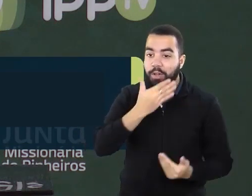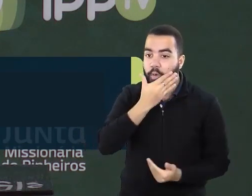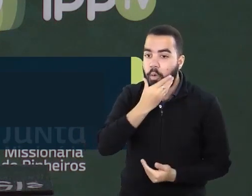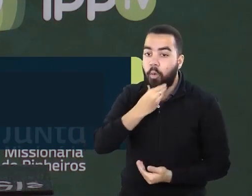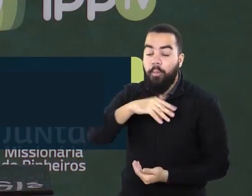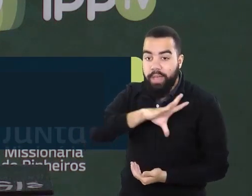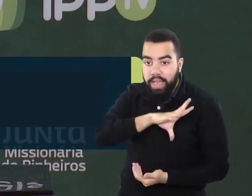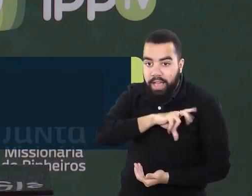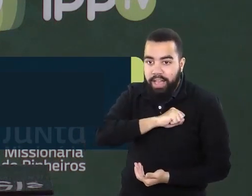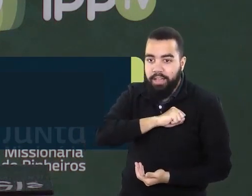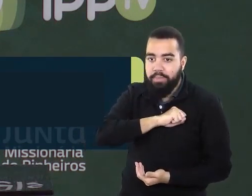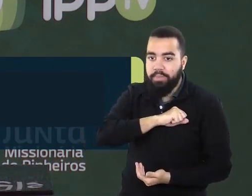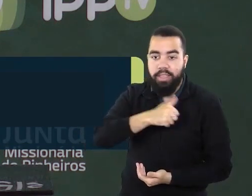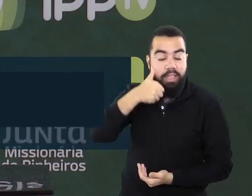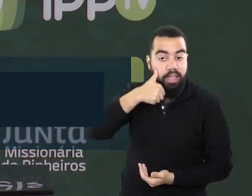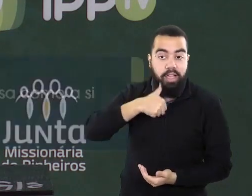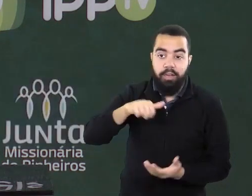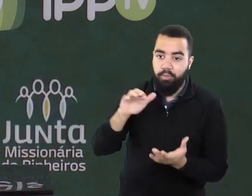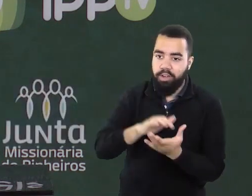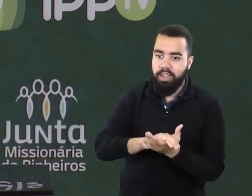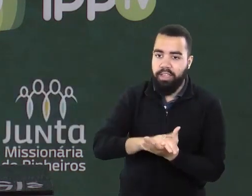respeite ao marido.